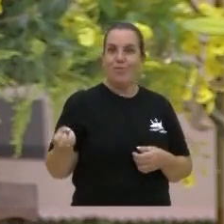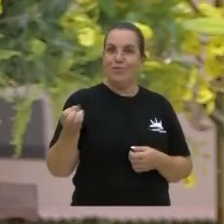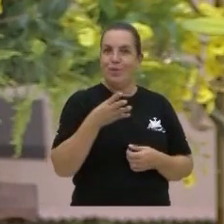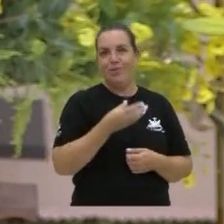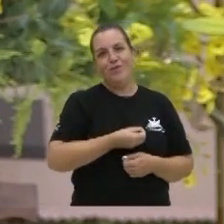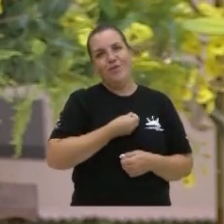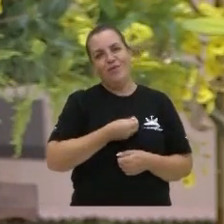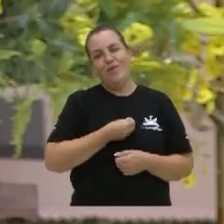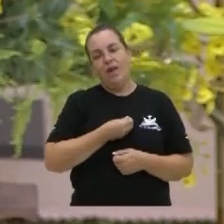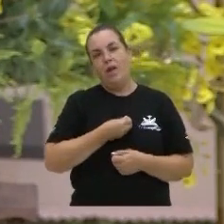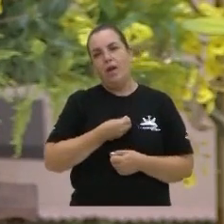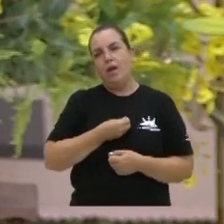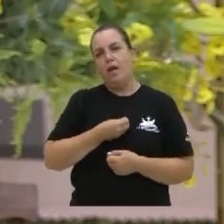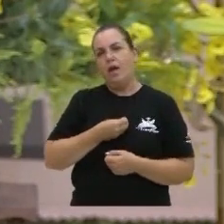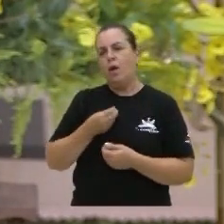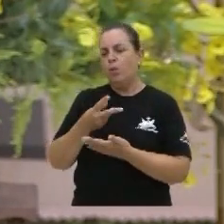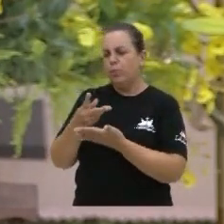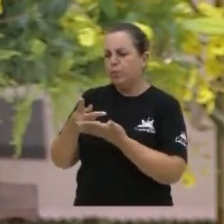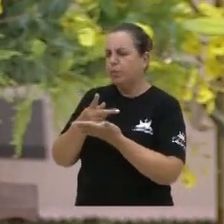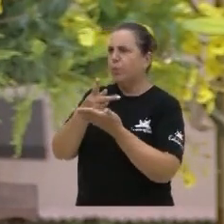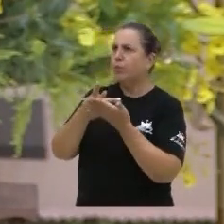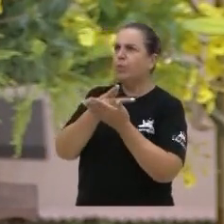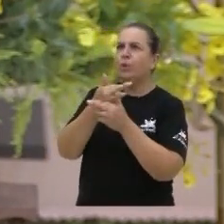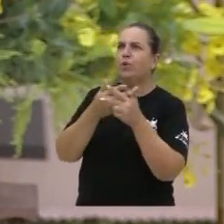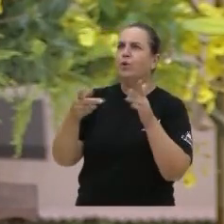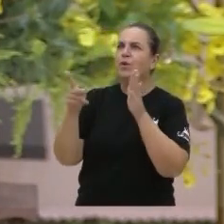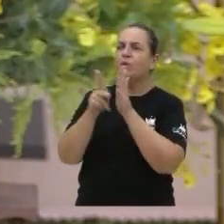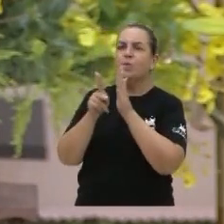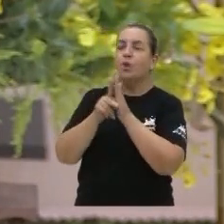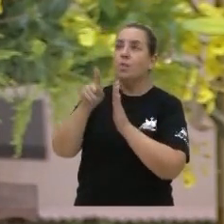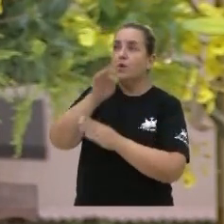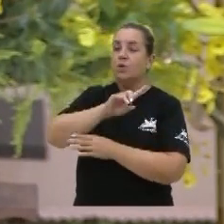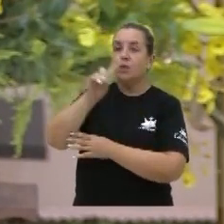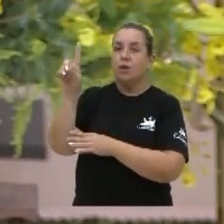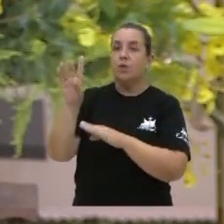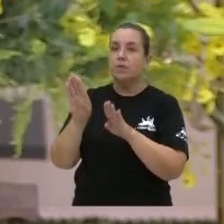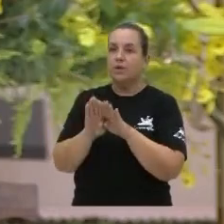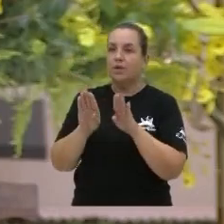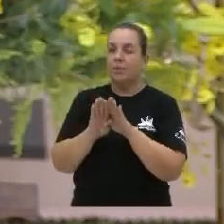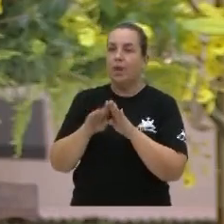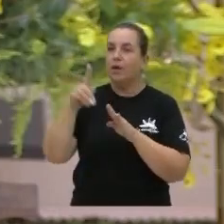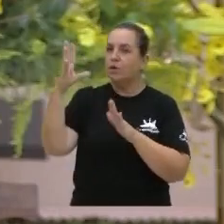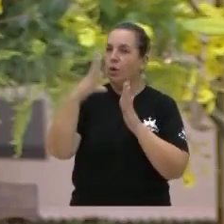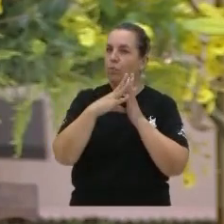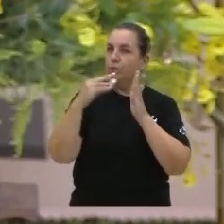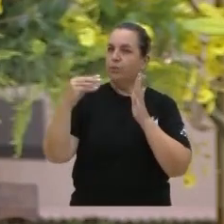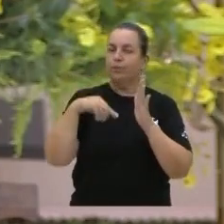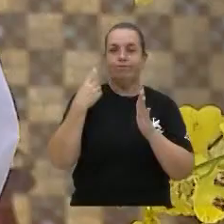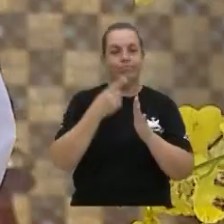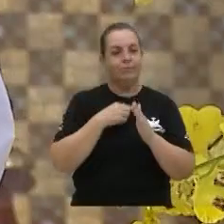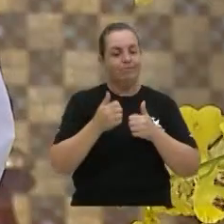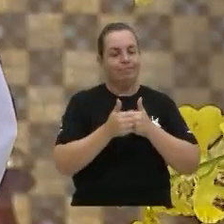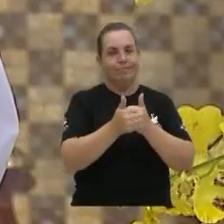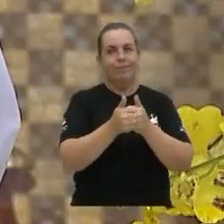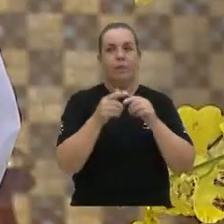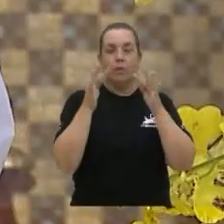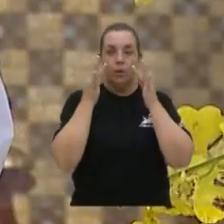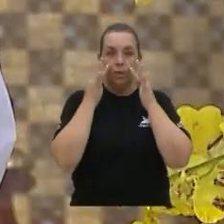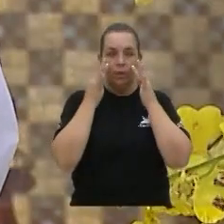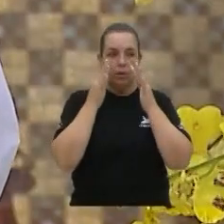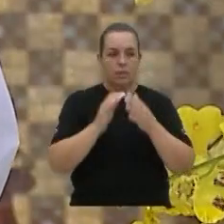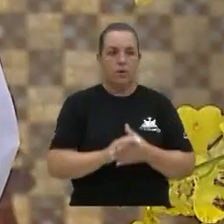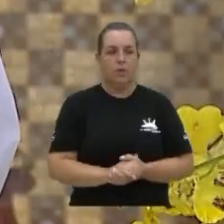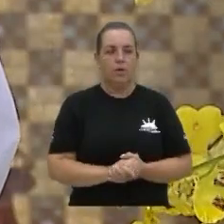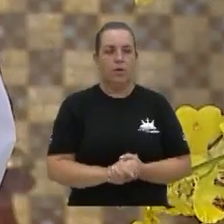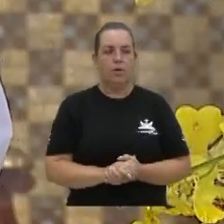vivido na busca das coisas do alto e na prática dos seus ensinamentos. Ouçamos.